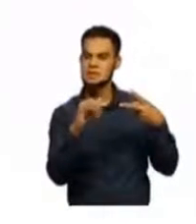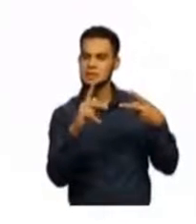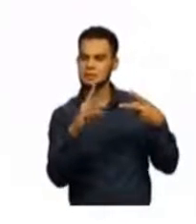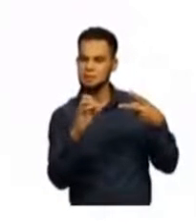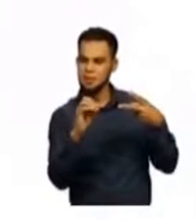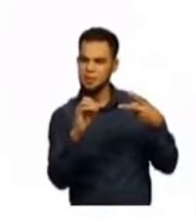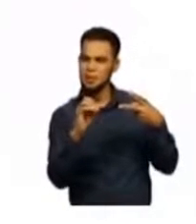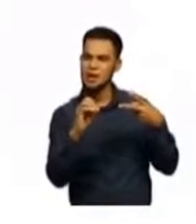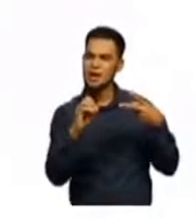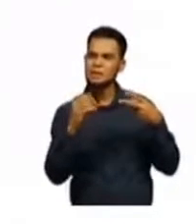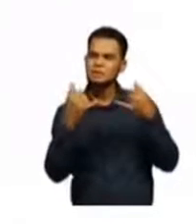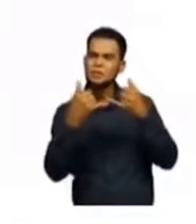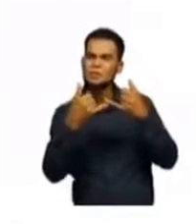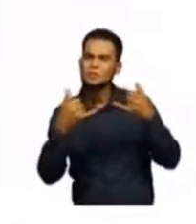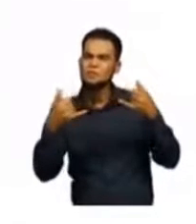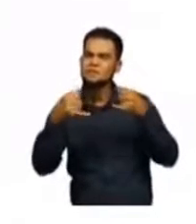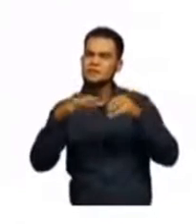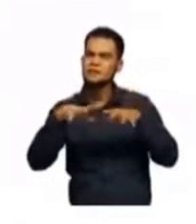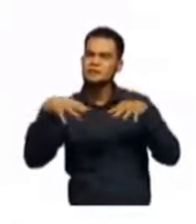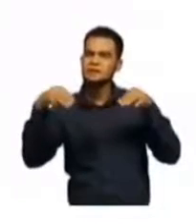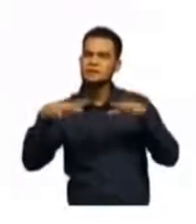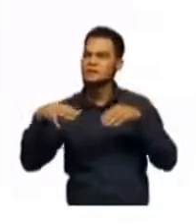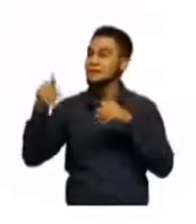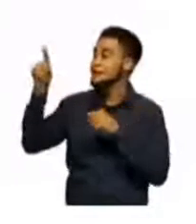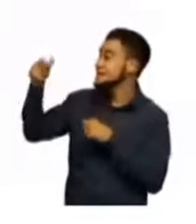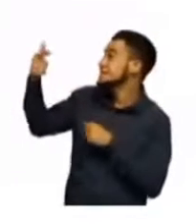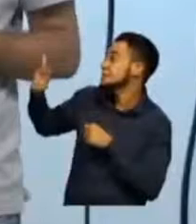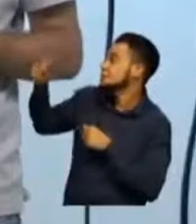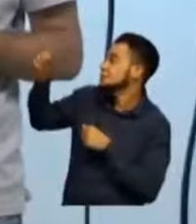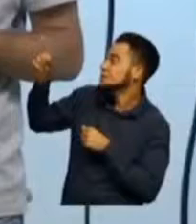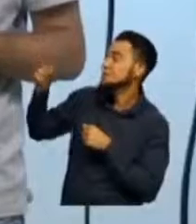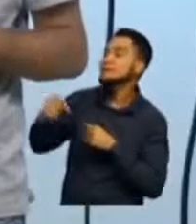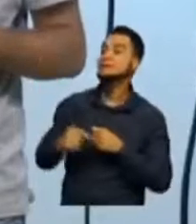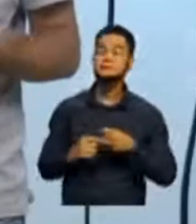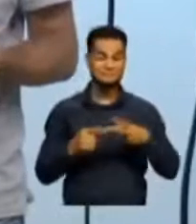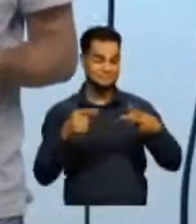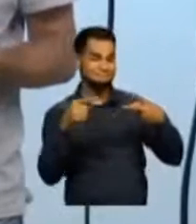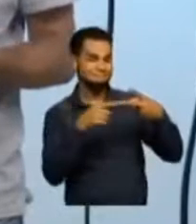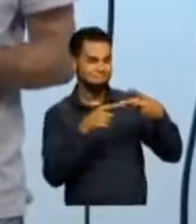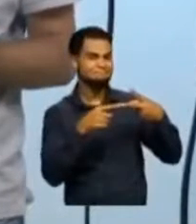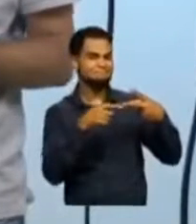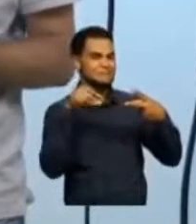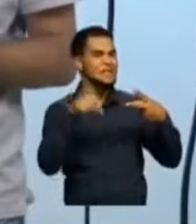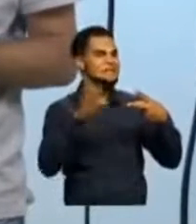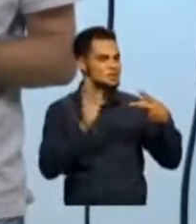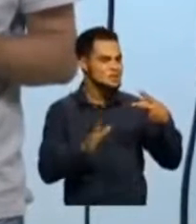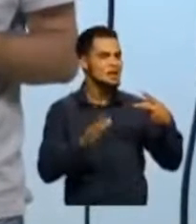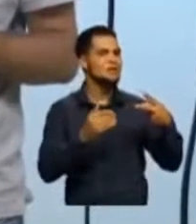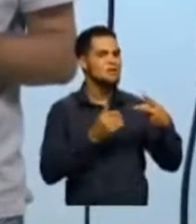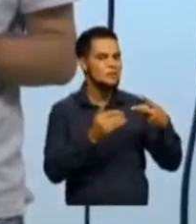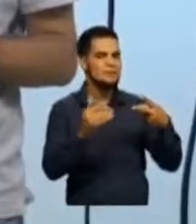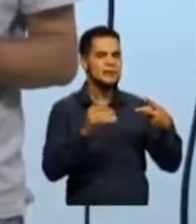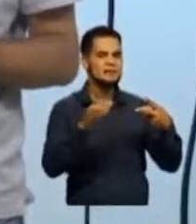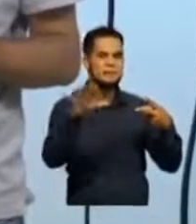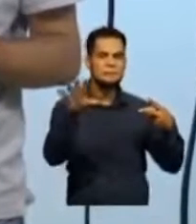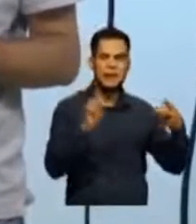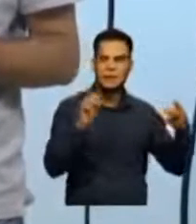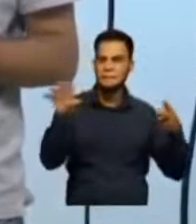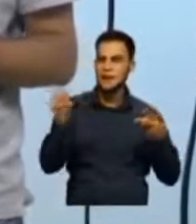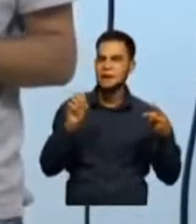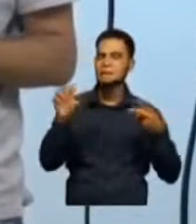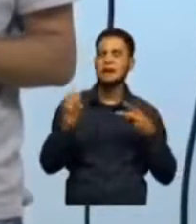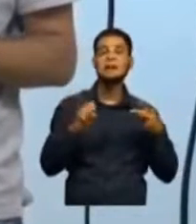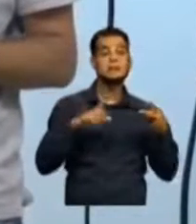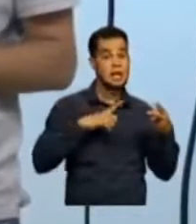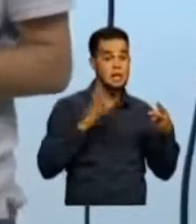essa mais fininha aqui com esse flagelo mais alongado. É nessa forma que é a forma infectante, a gente consegue achá-la nas fezes